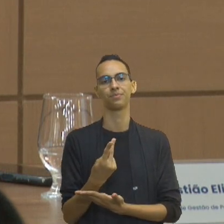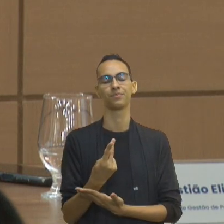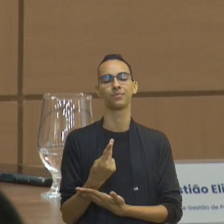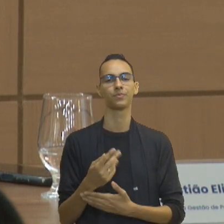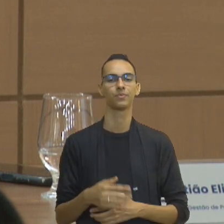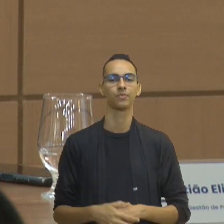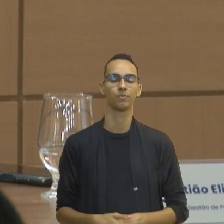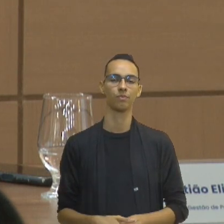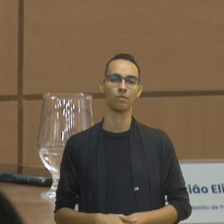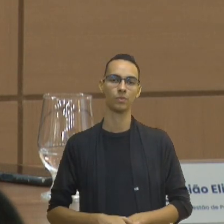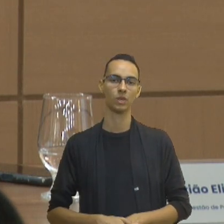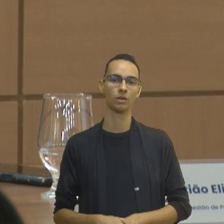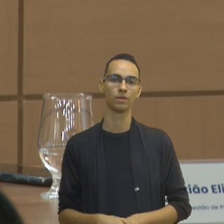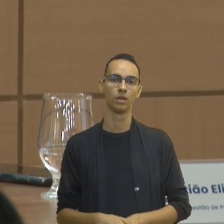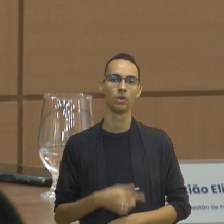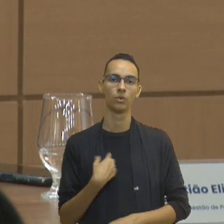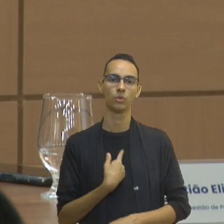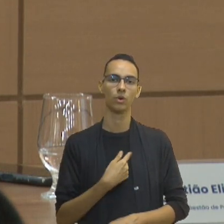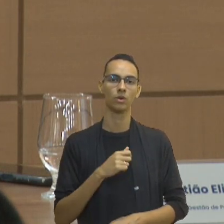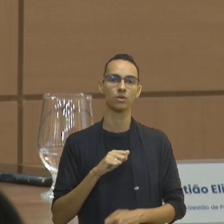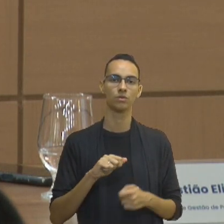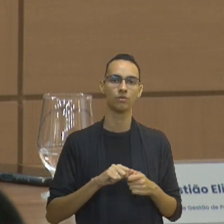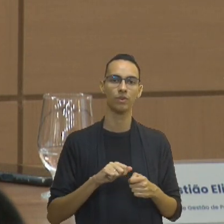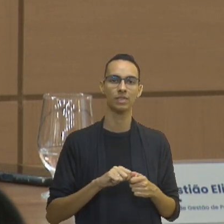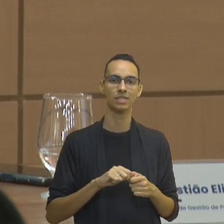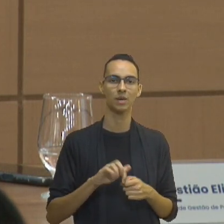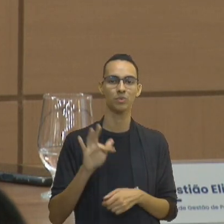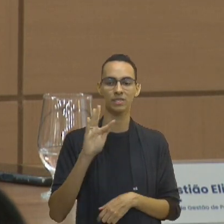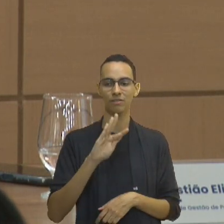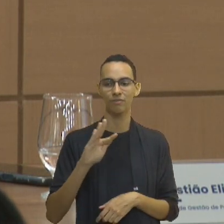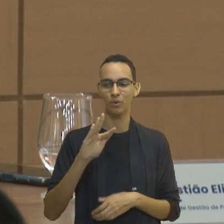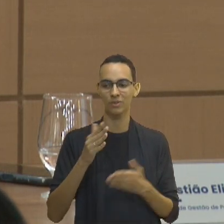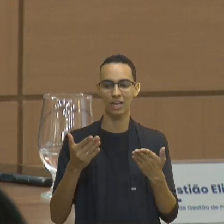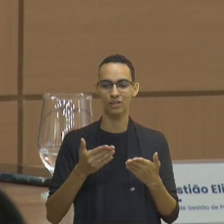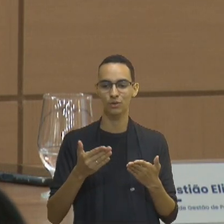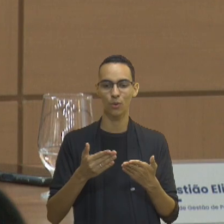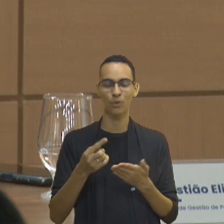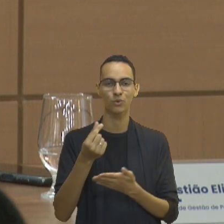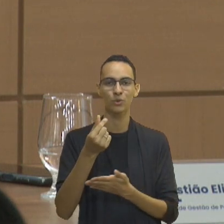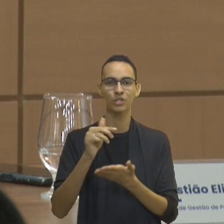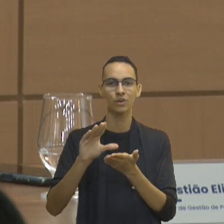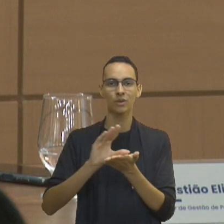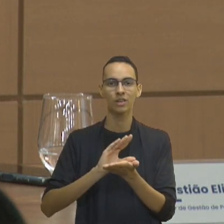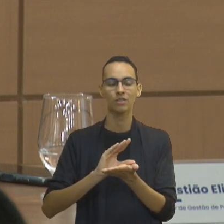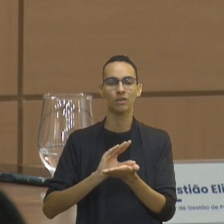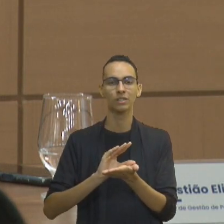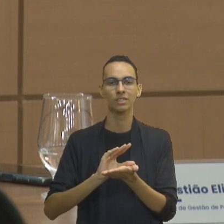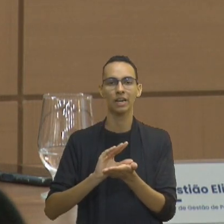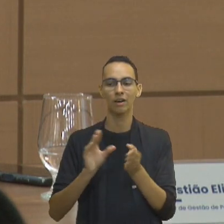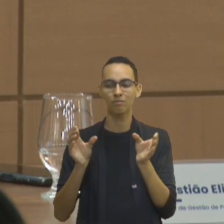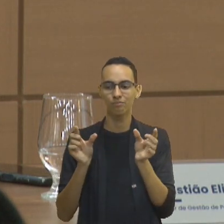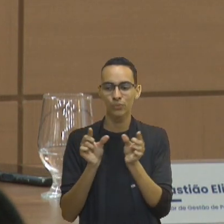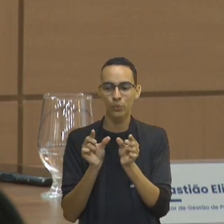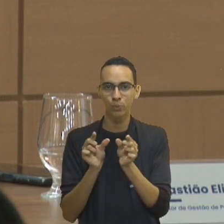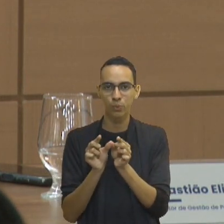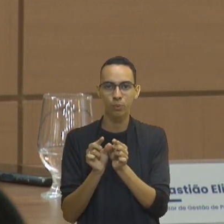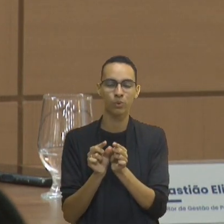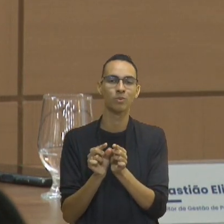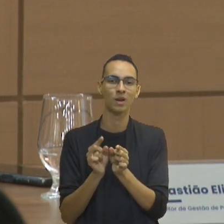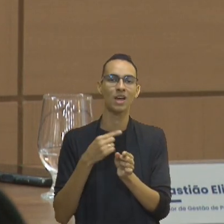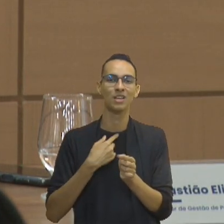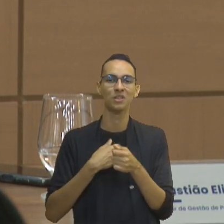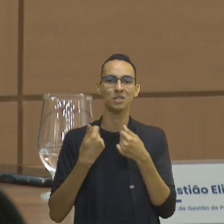certo, a gente faça a universidade encolher. E é esse o lamento nosso presente. Nós estamos tendo que colocar